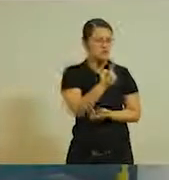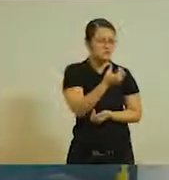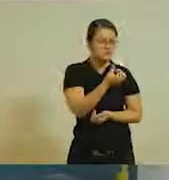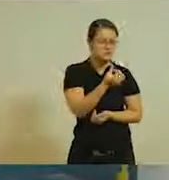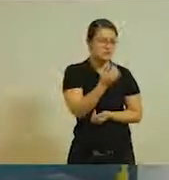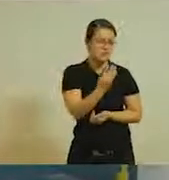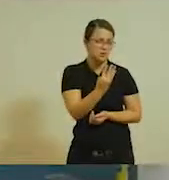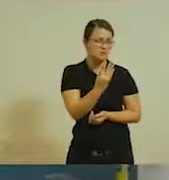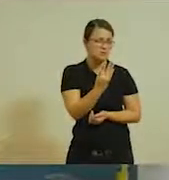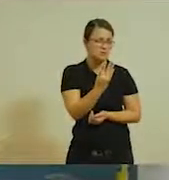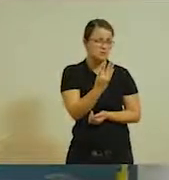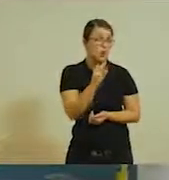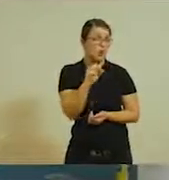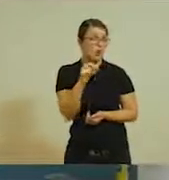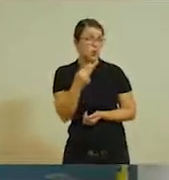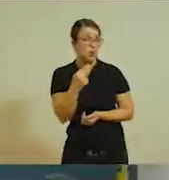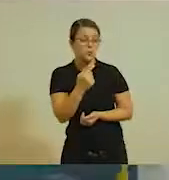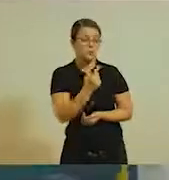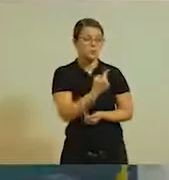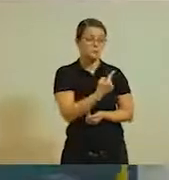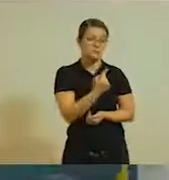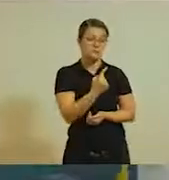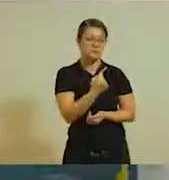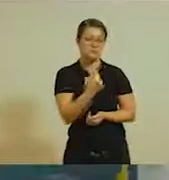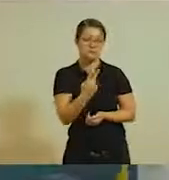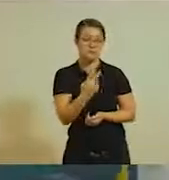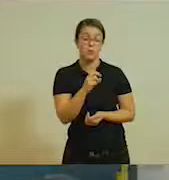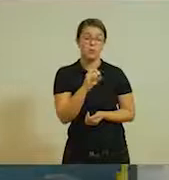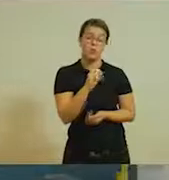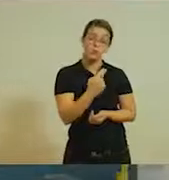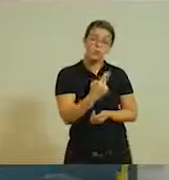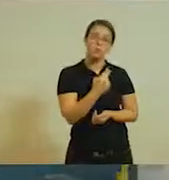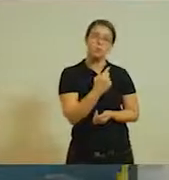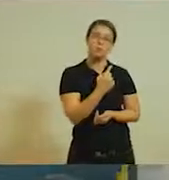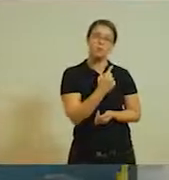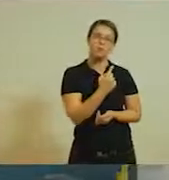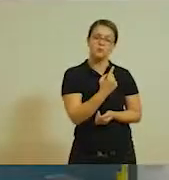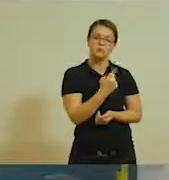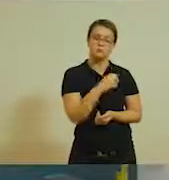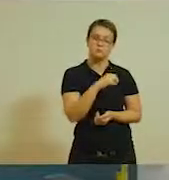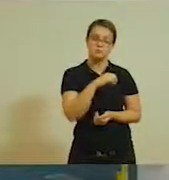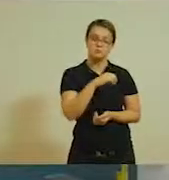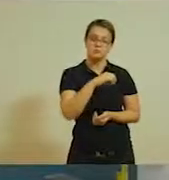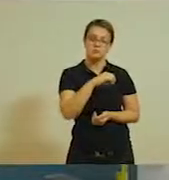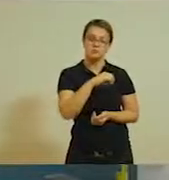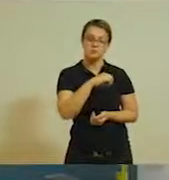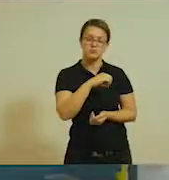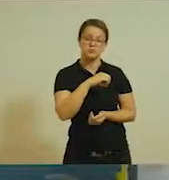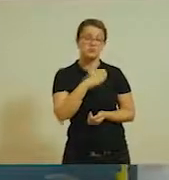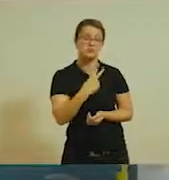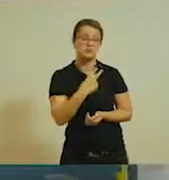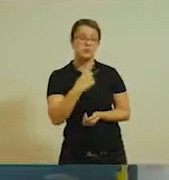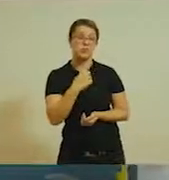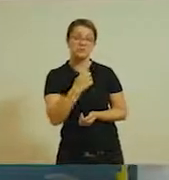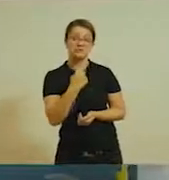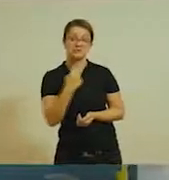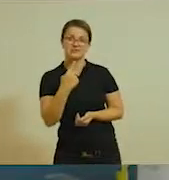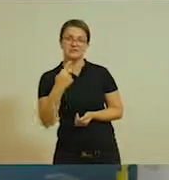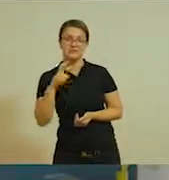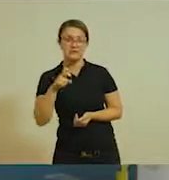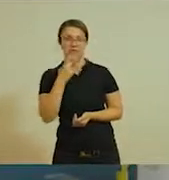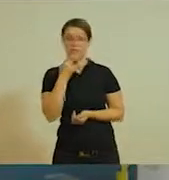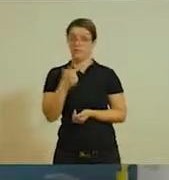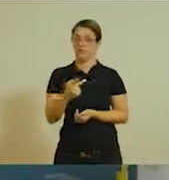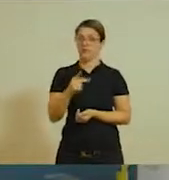pensou foi 164? Ou 112? Ou 115? Ou 92? Aqui eu não vou